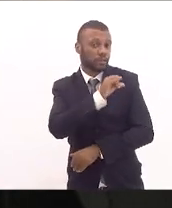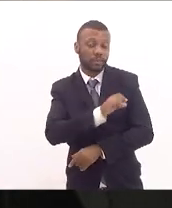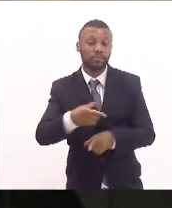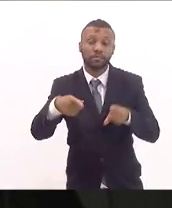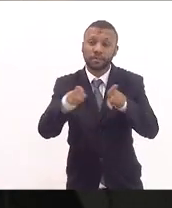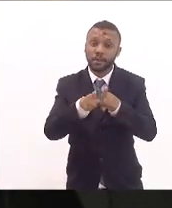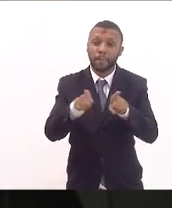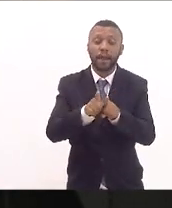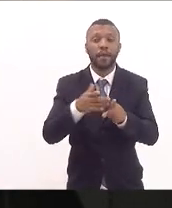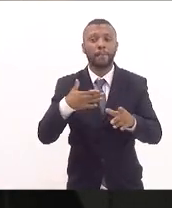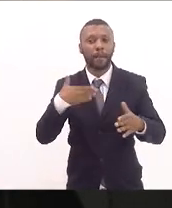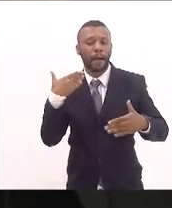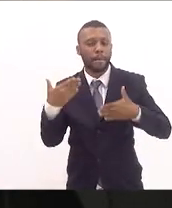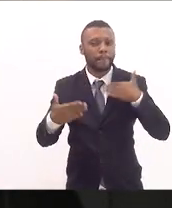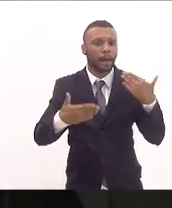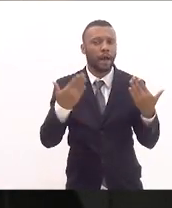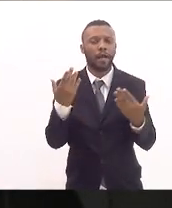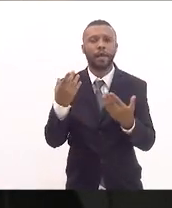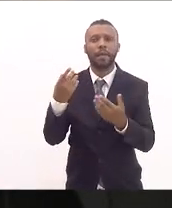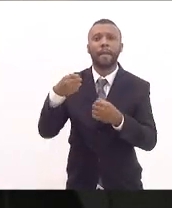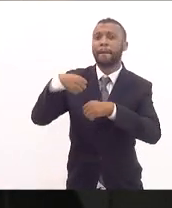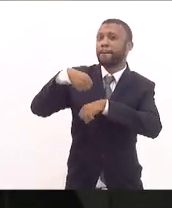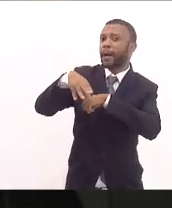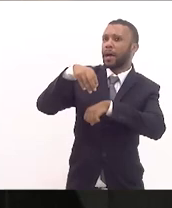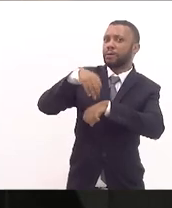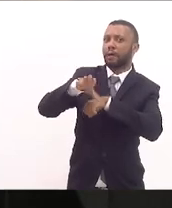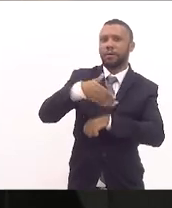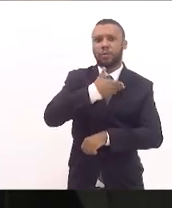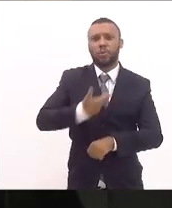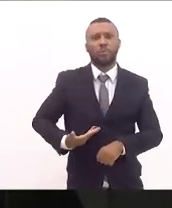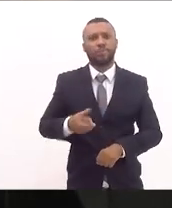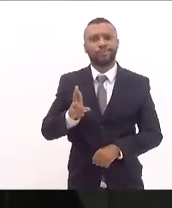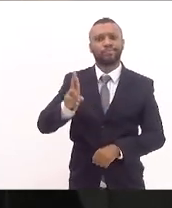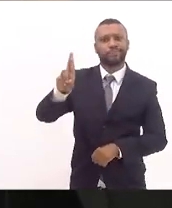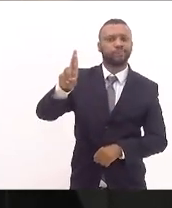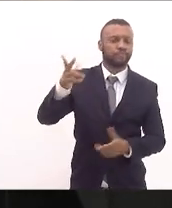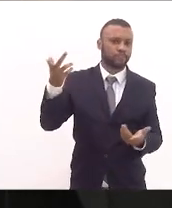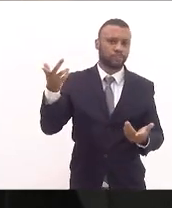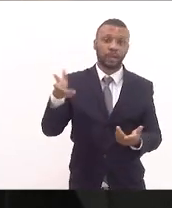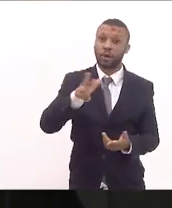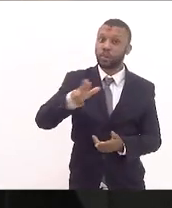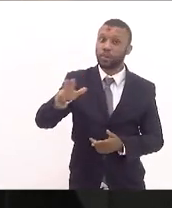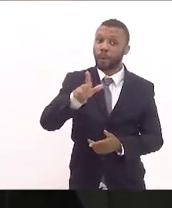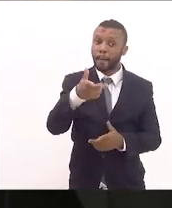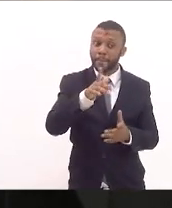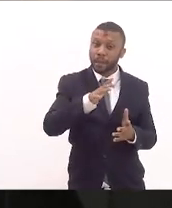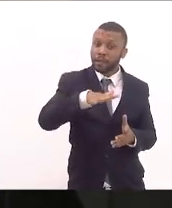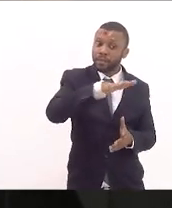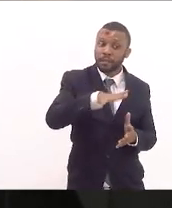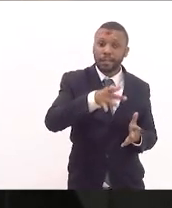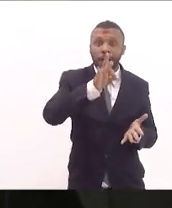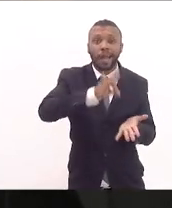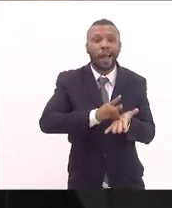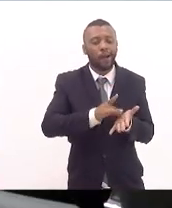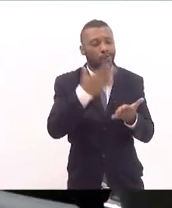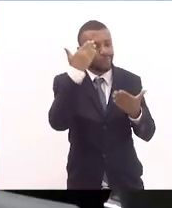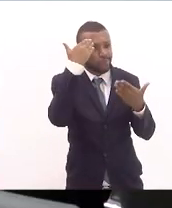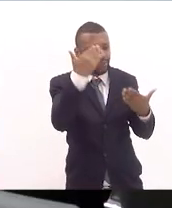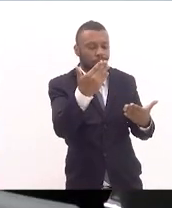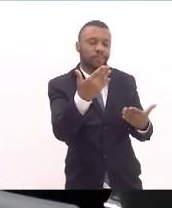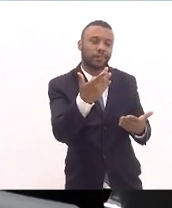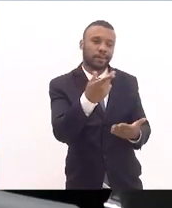impressão passada pelo chefe de governo e não pelo nosso mundo real Muito obrigado senhora